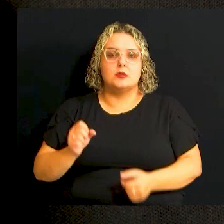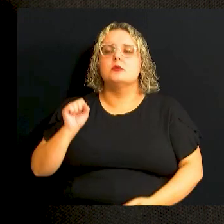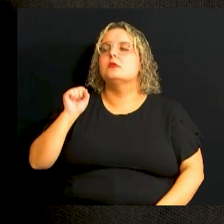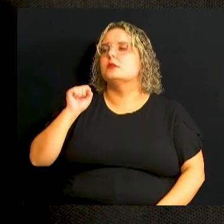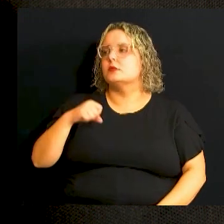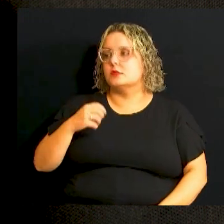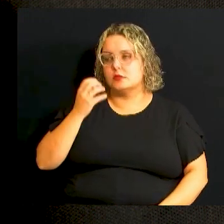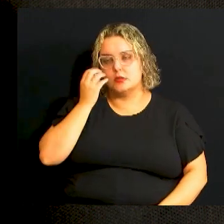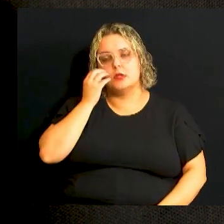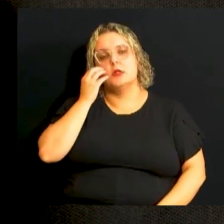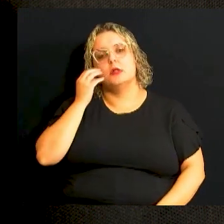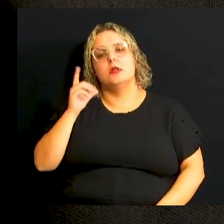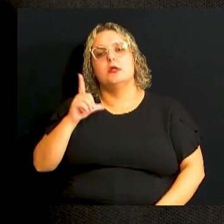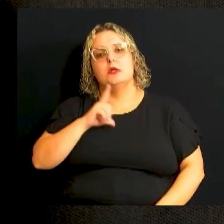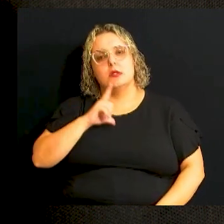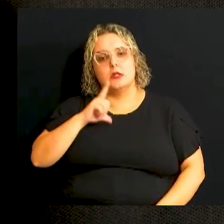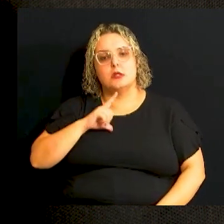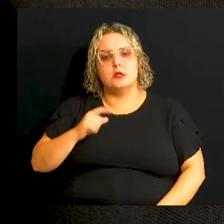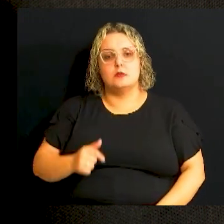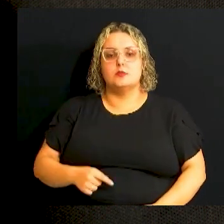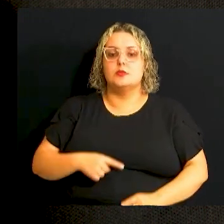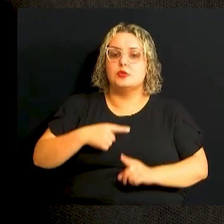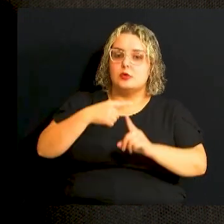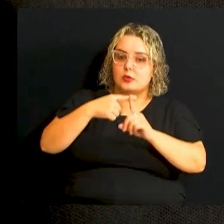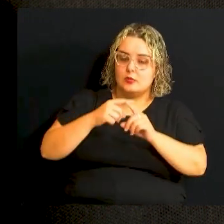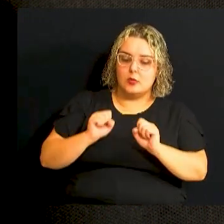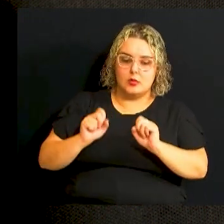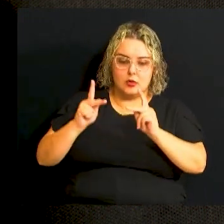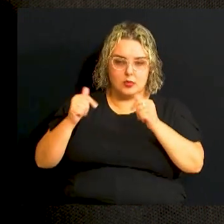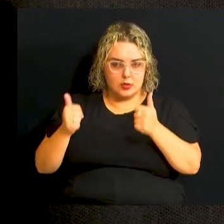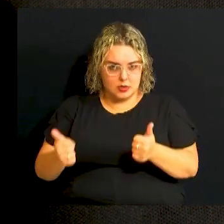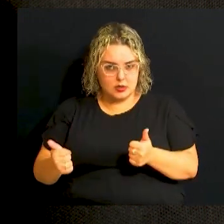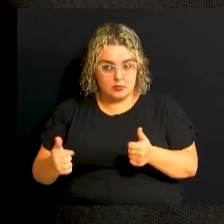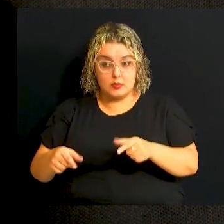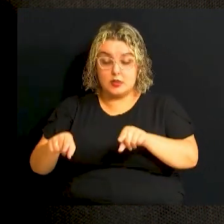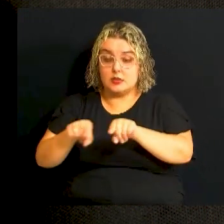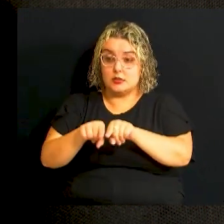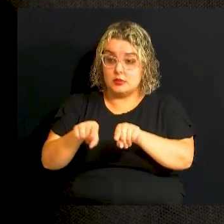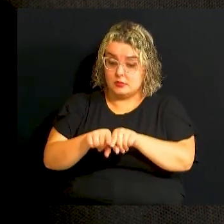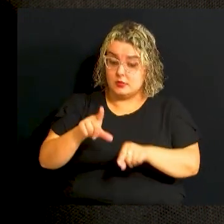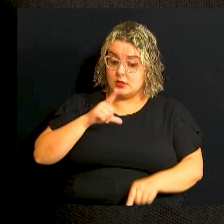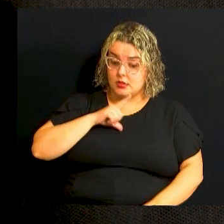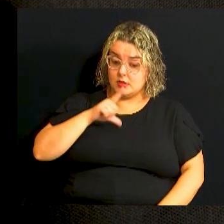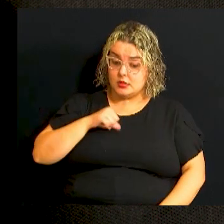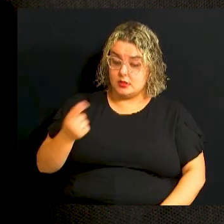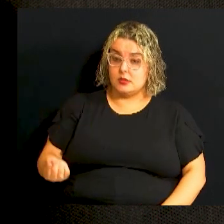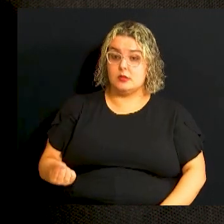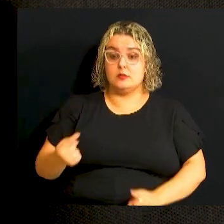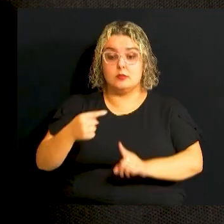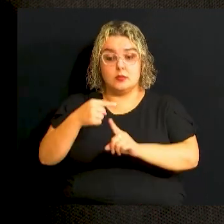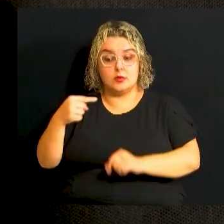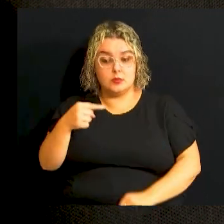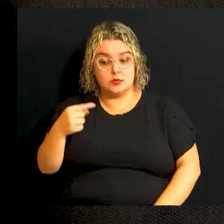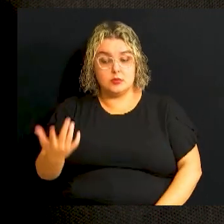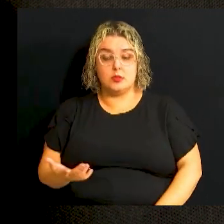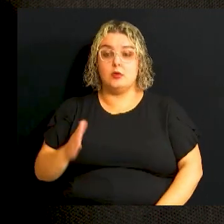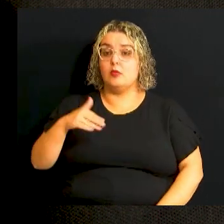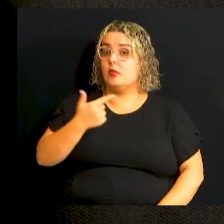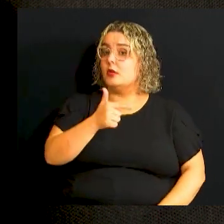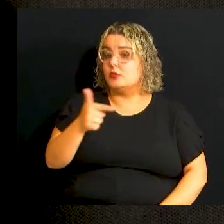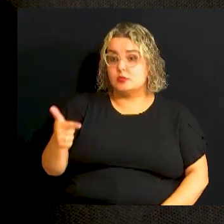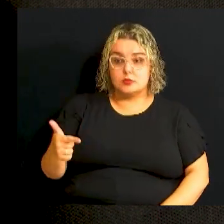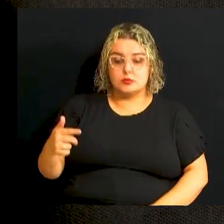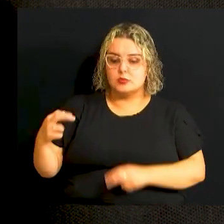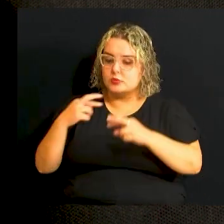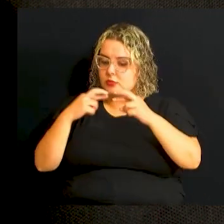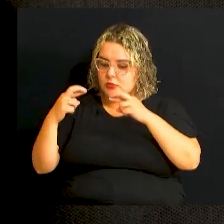jogando. Então sim, André, temos o ponto positivo dos jogos, ok? Mas também temos os pontos negativos quando